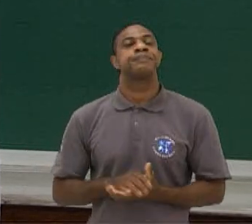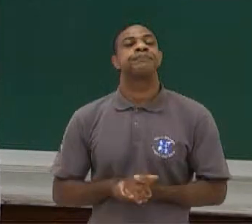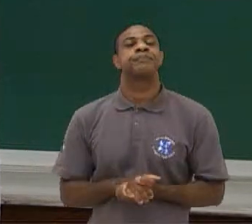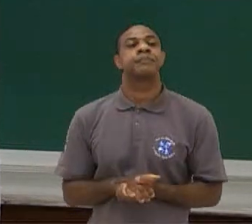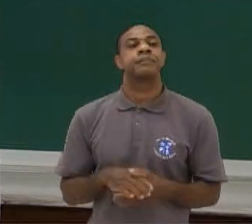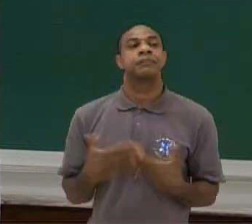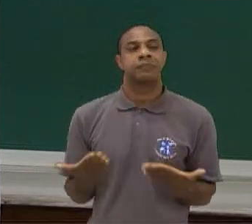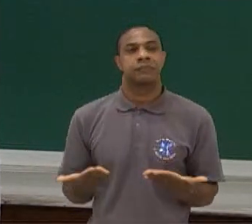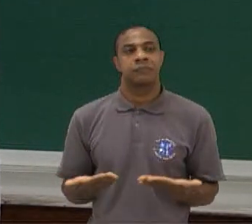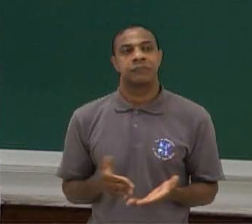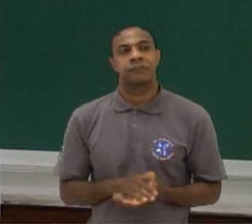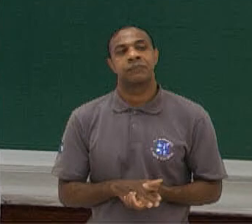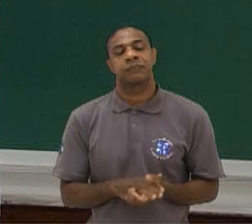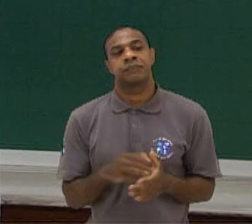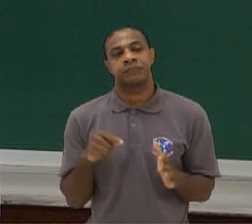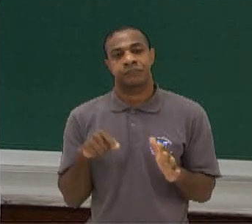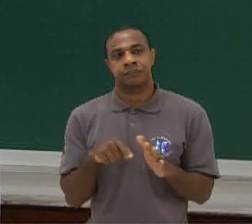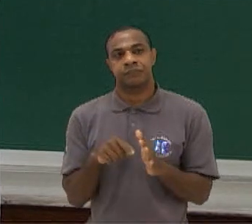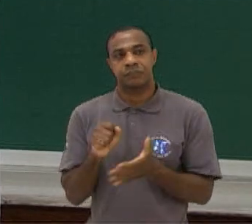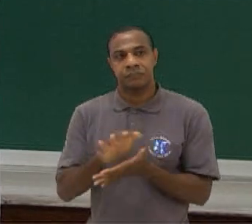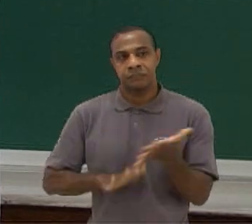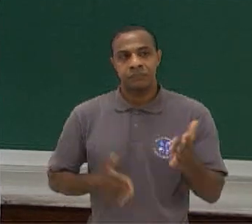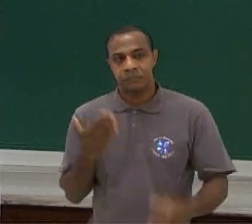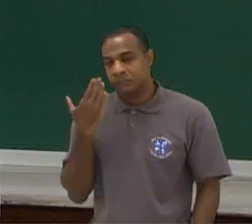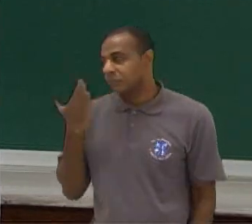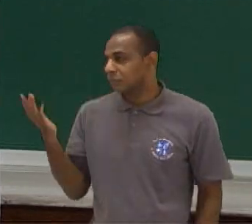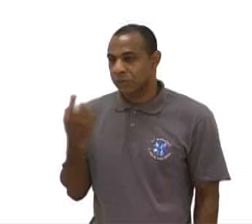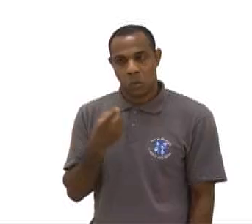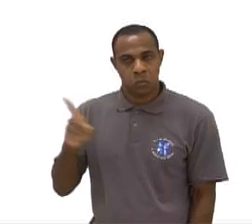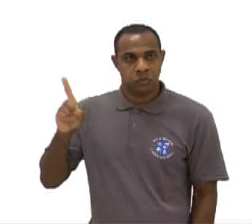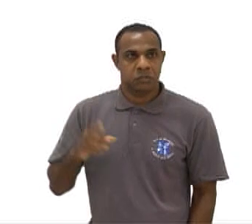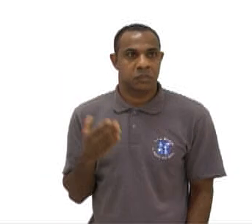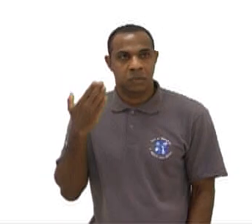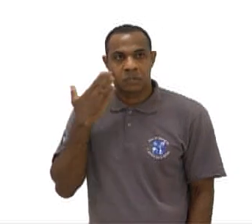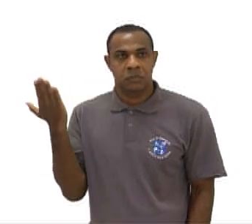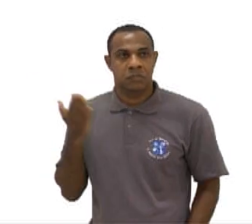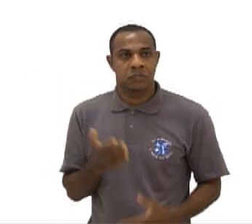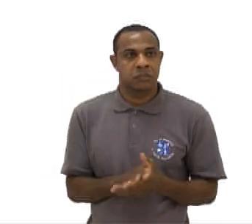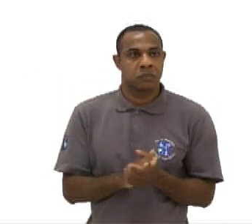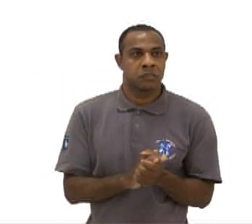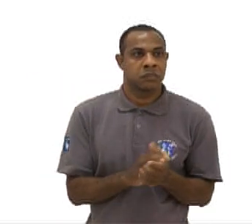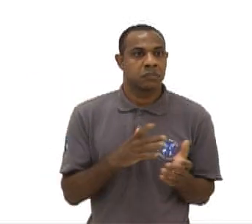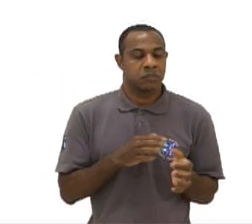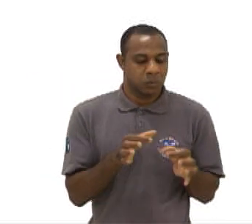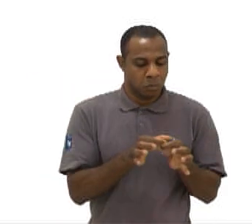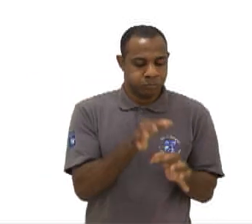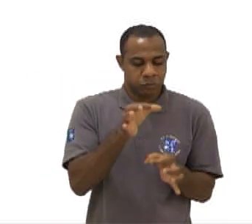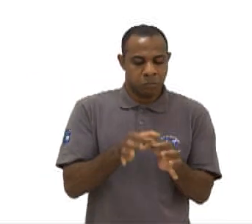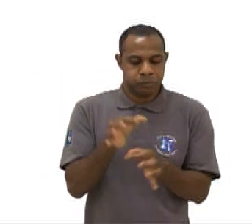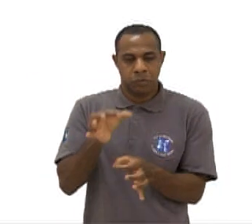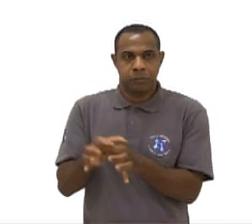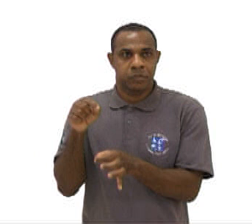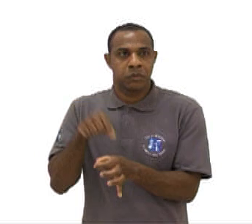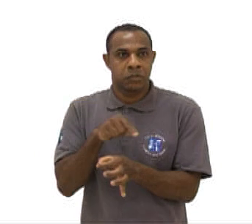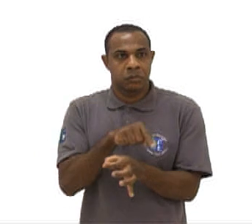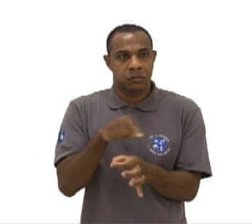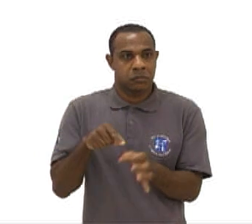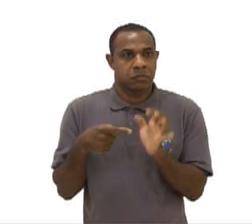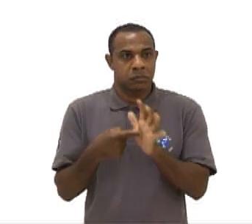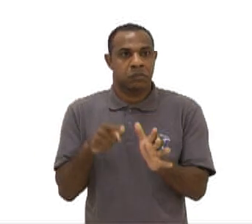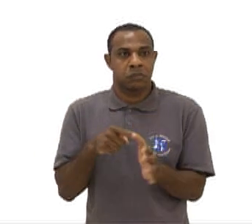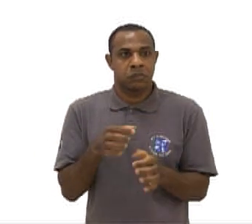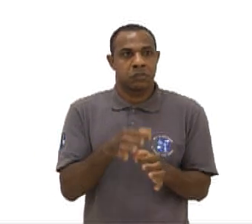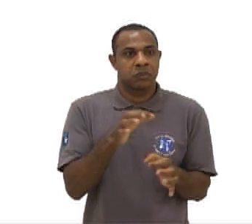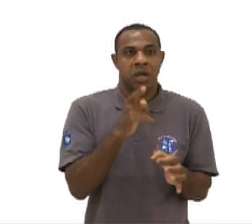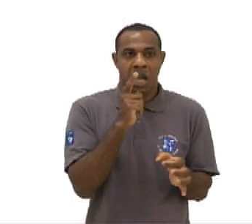pancreático. E vamos para o nosso último exercício aqui. No esquema abaixo estão representados 3 tubos de ensaio com seus componentes. Primeiro, amido